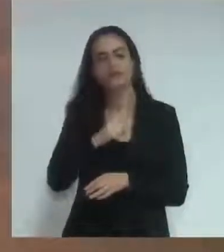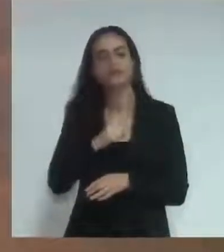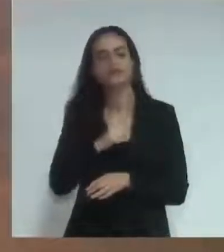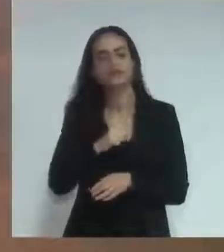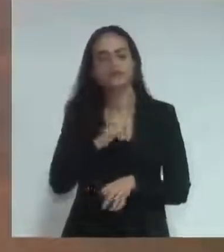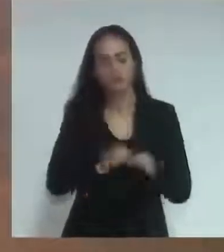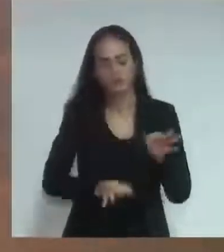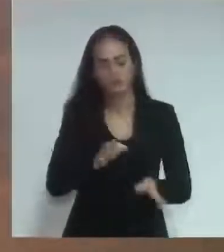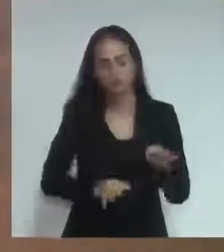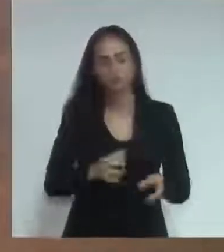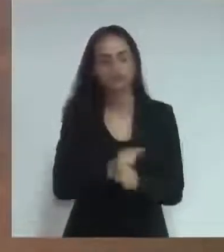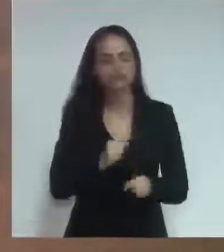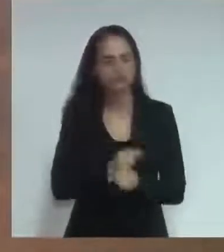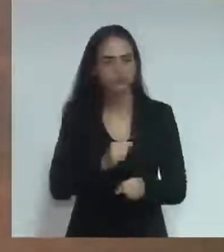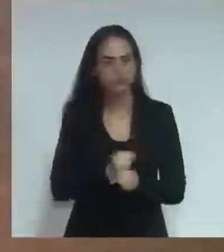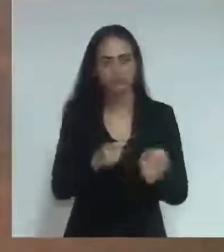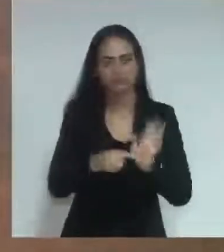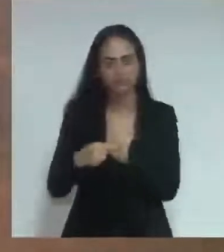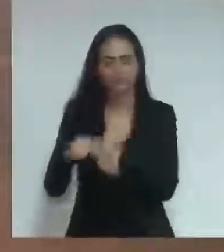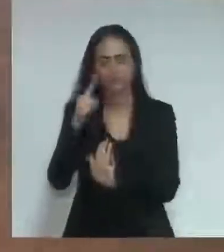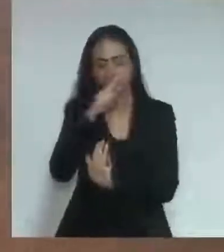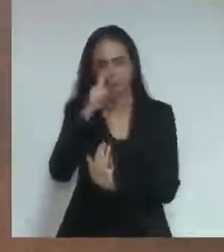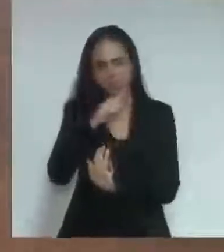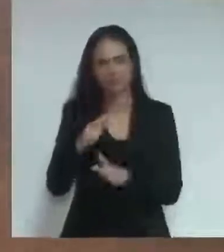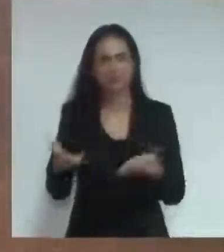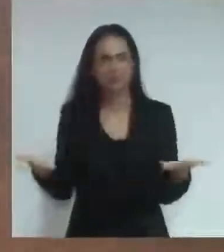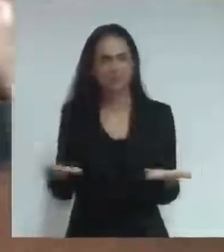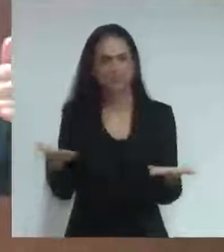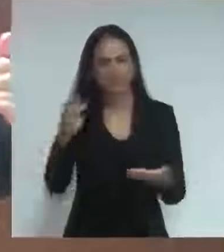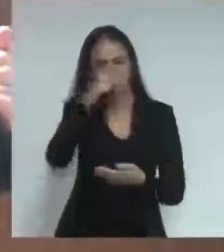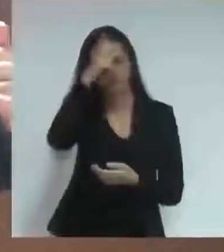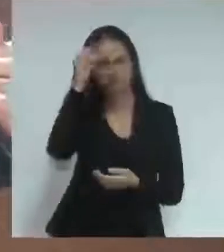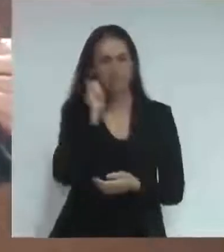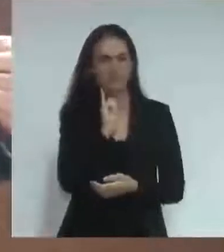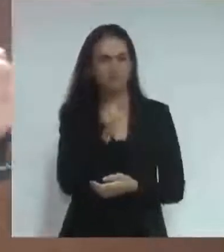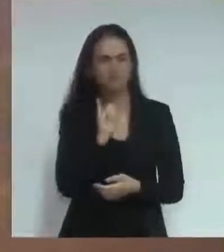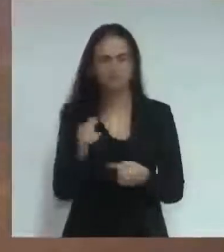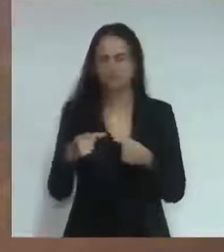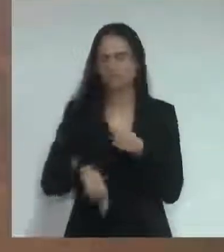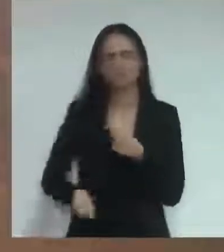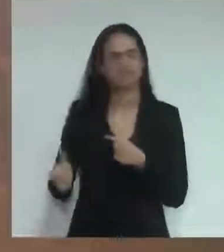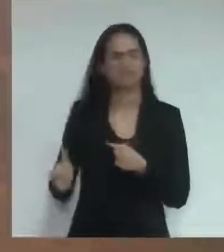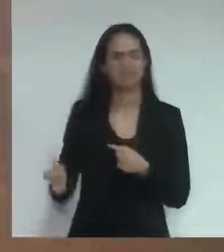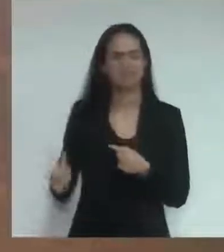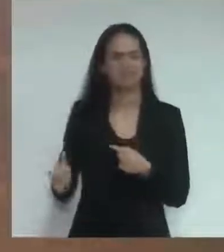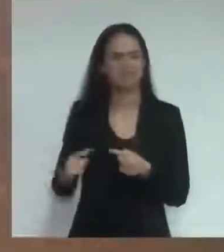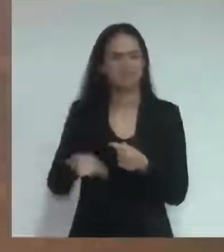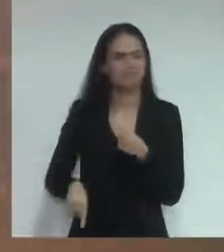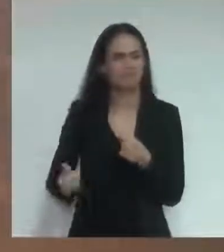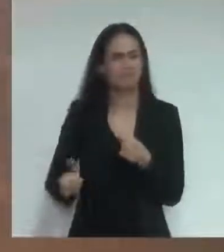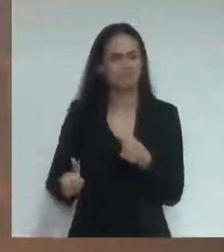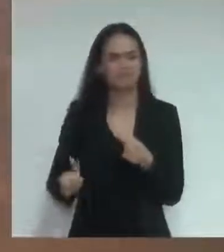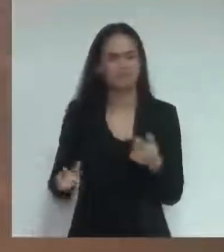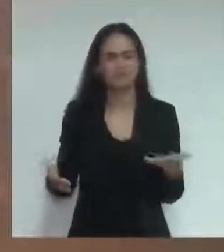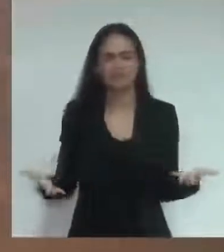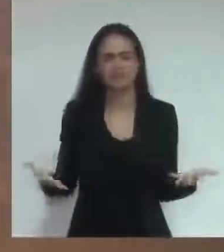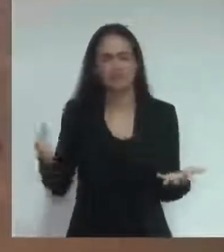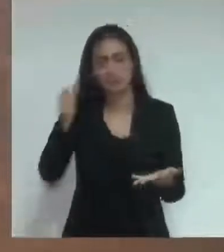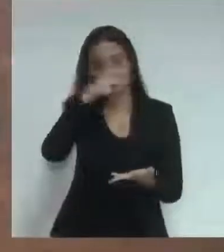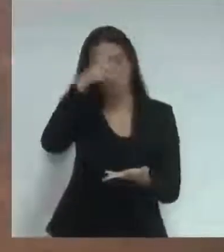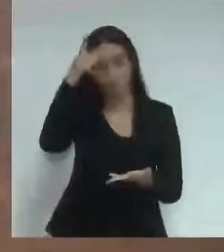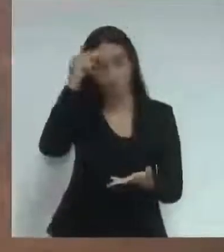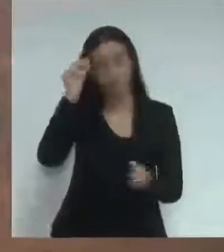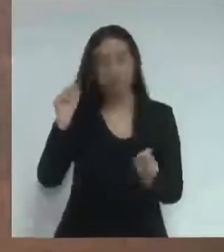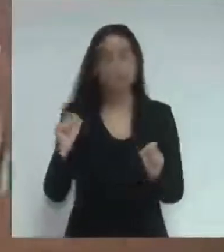eu refuto esse depoimento de hoje, porque realmente não tem sentido. Né? O prefeito, inclusive, até